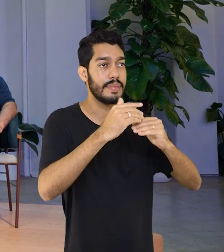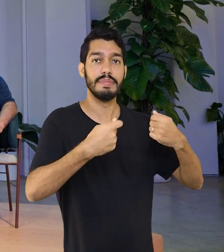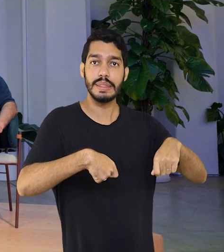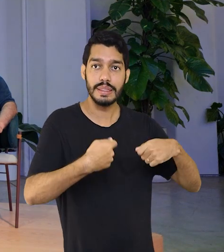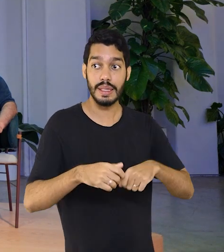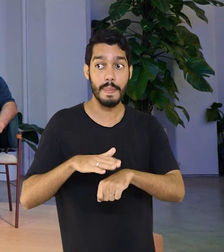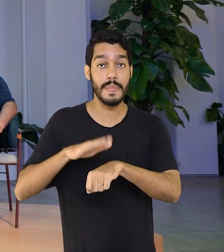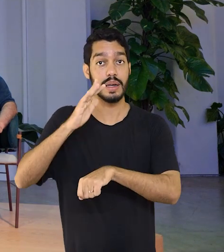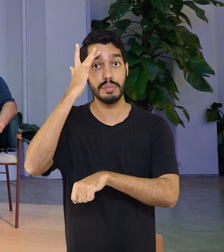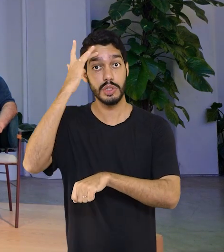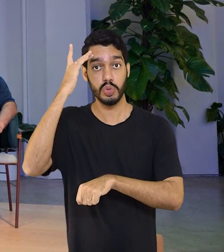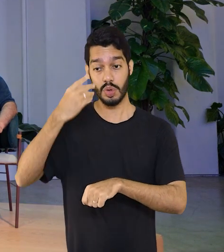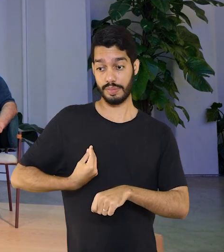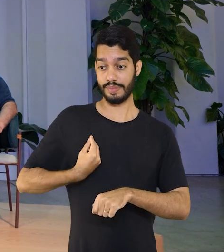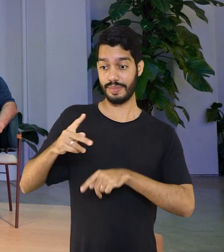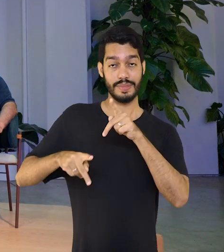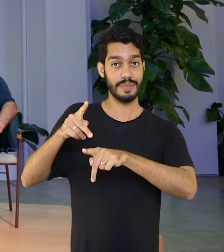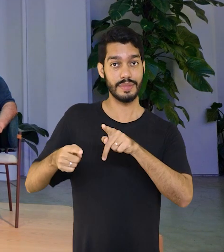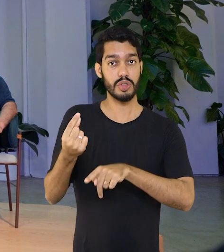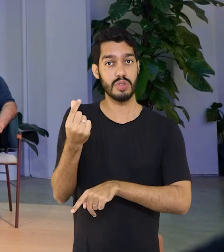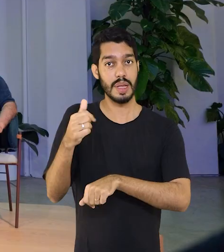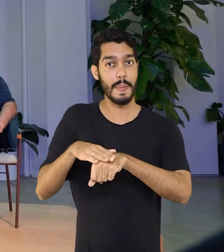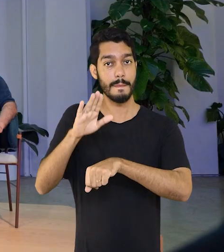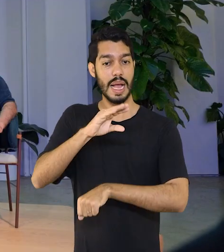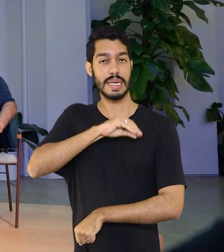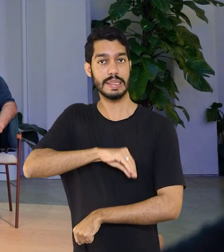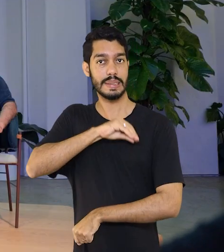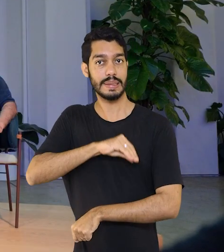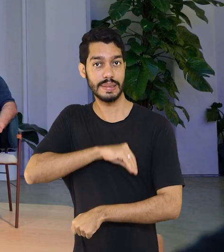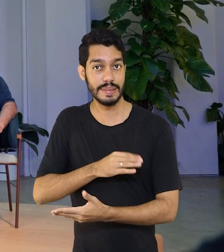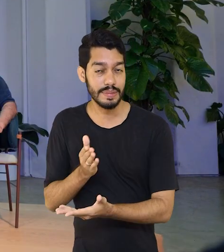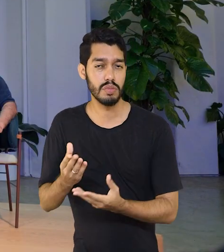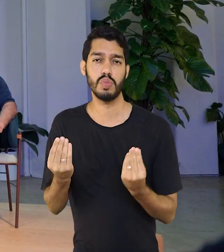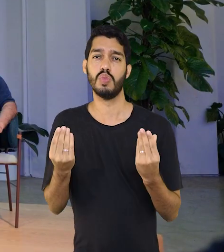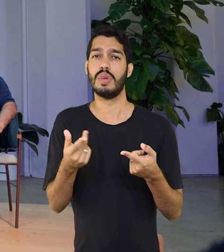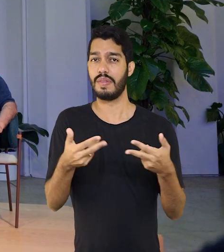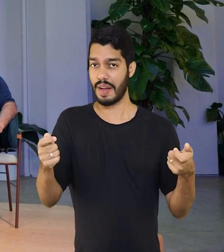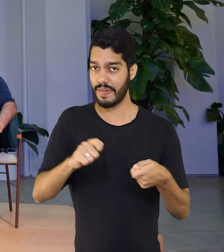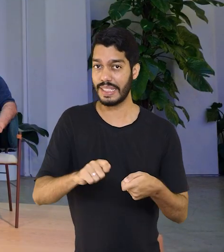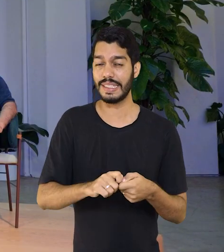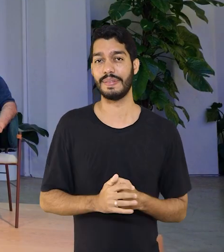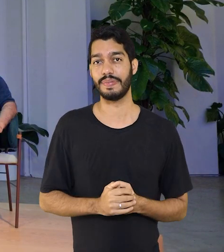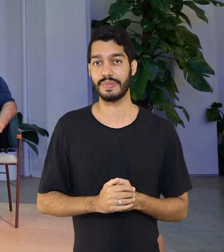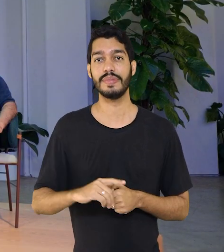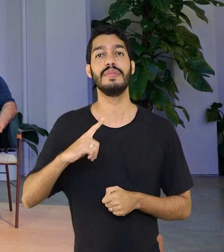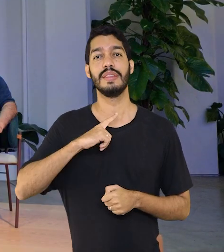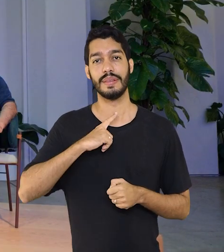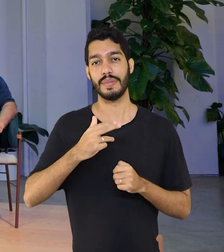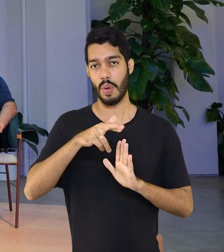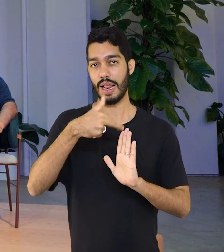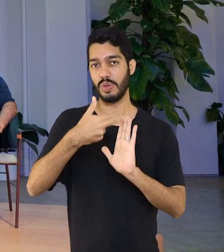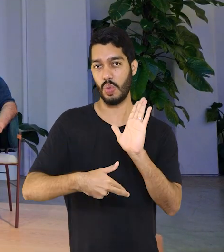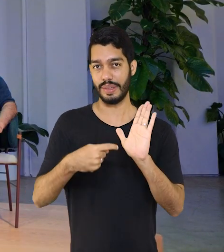sua população. Ainda tem muita coisa a se fazer. E, se a gente olhar, por exemplo, tem um relatório da Agência Internacional de